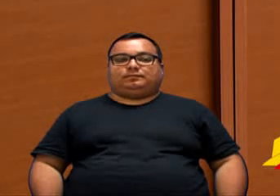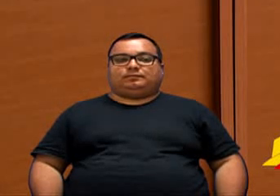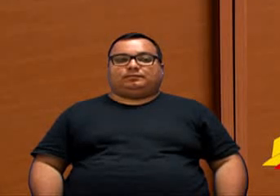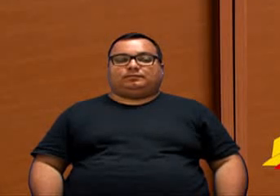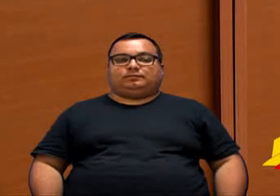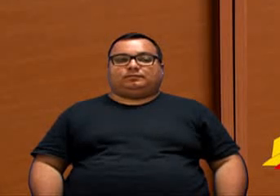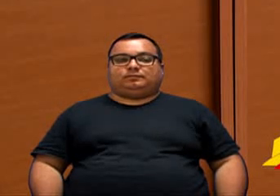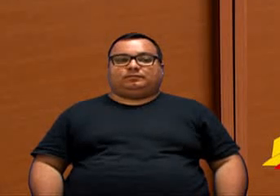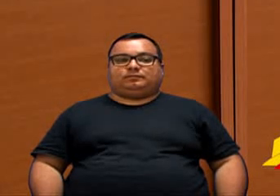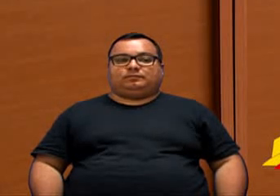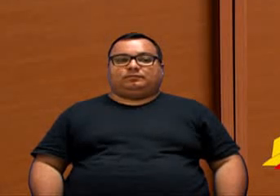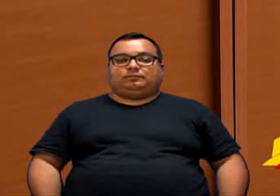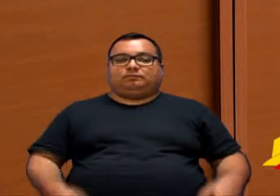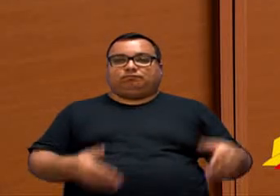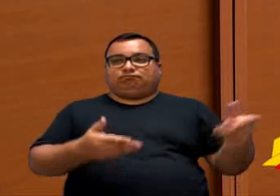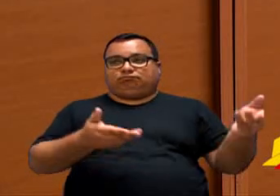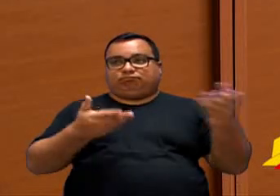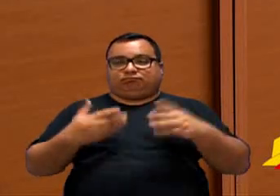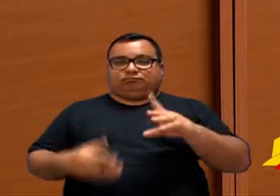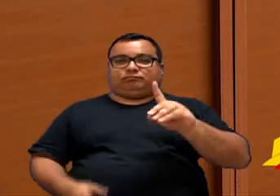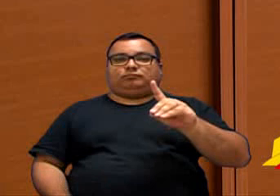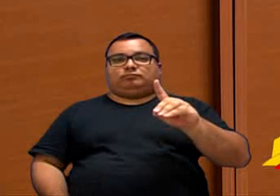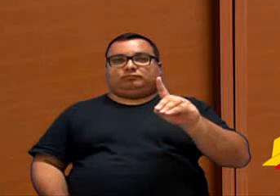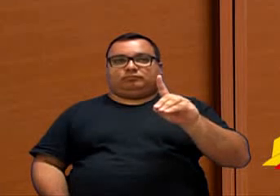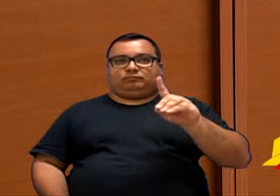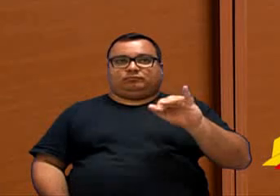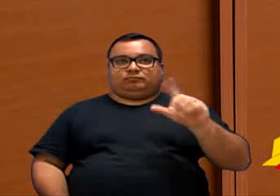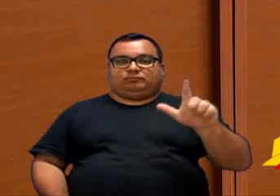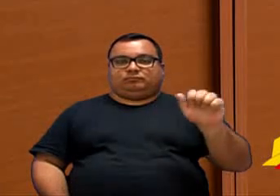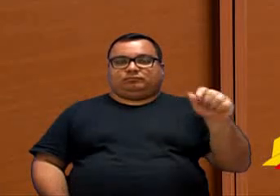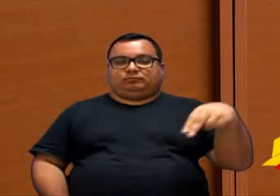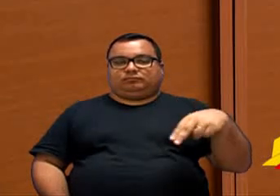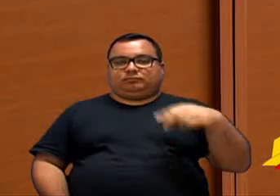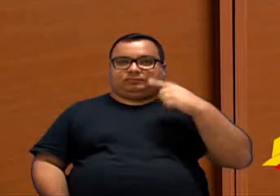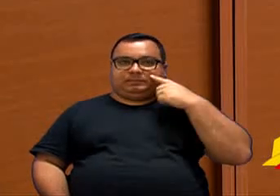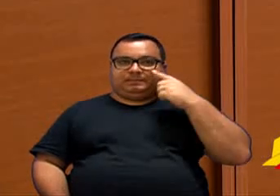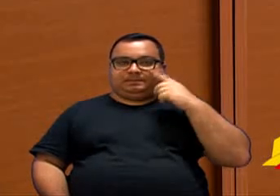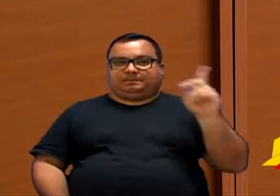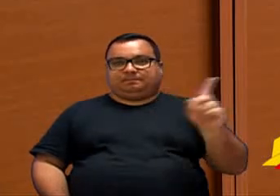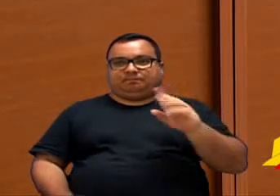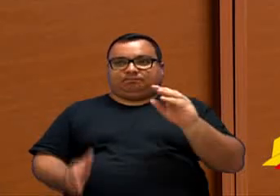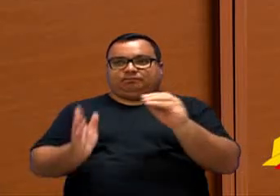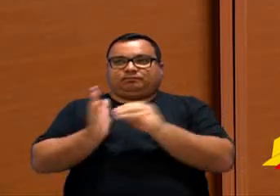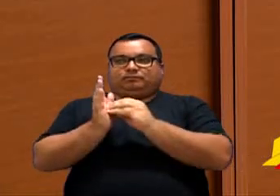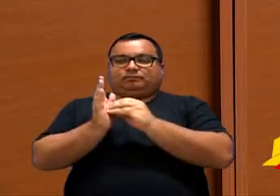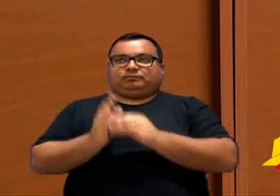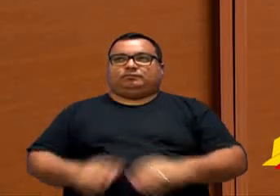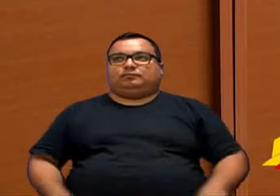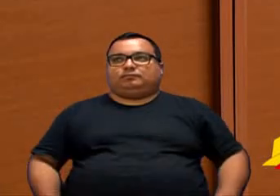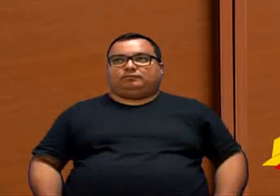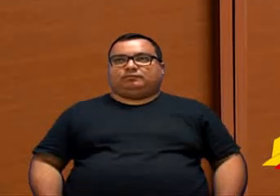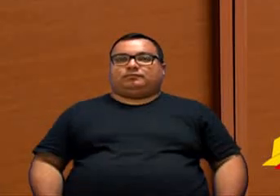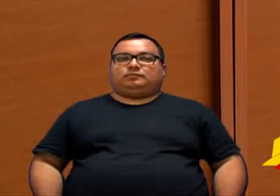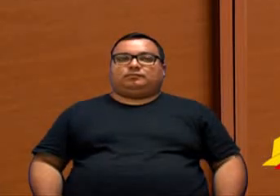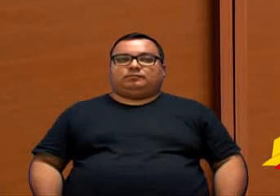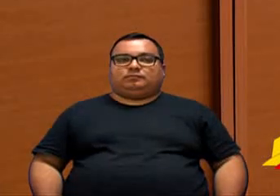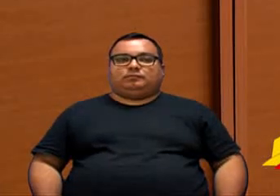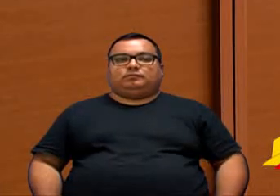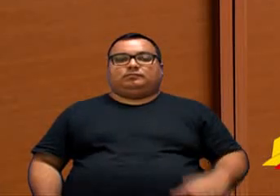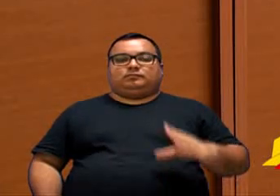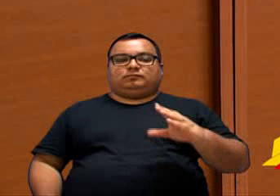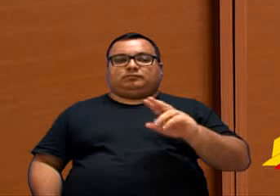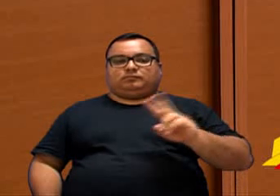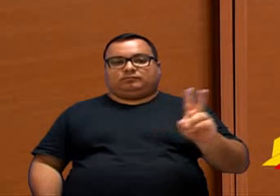Gostaria de convidar o vereador Dila, que está na casa, para vir marcar a presença, vereador. Vereador Cícero